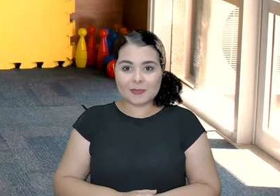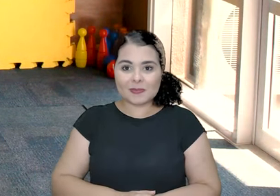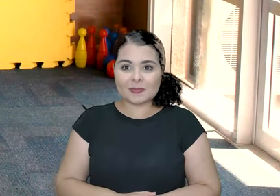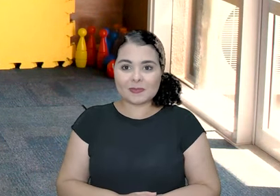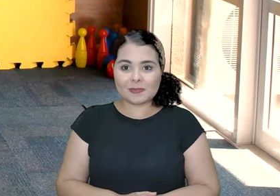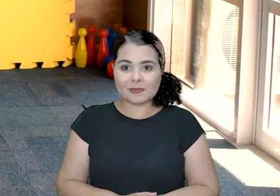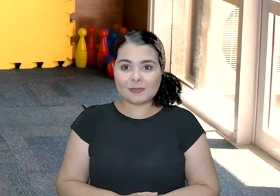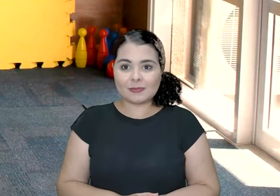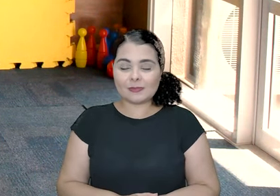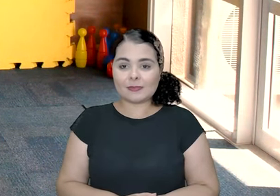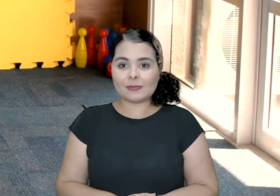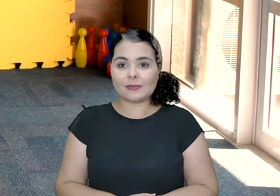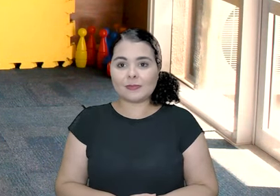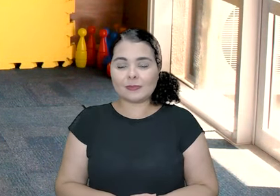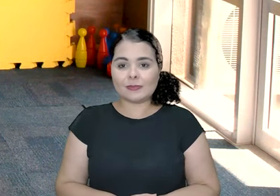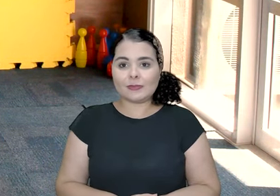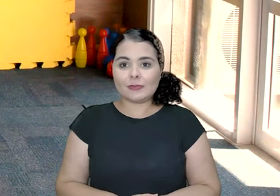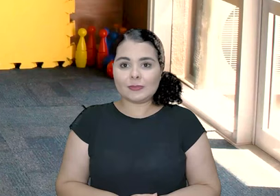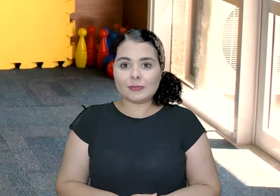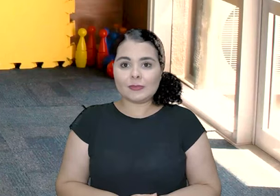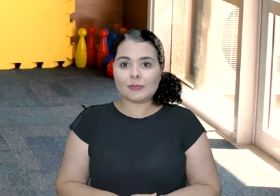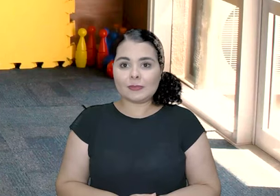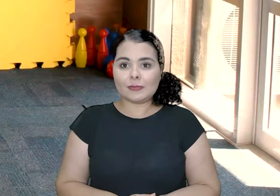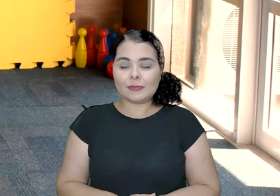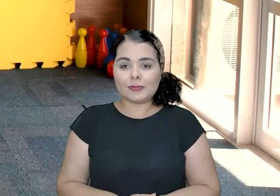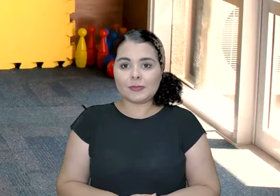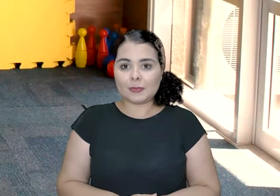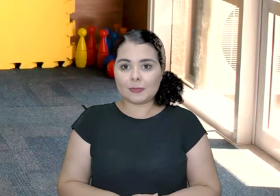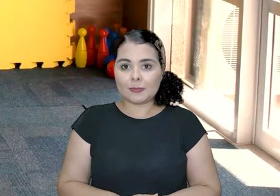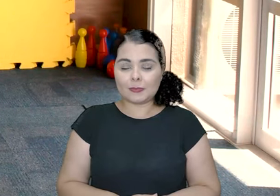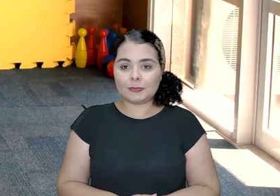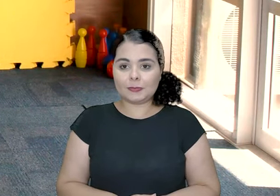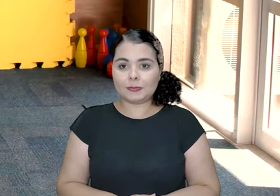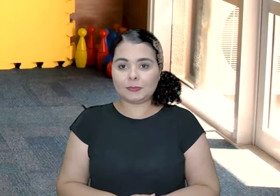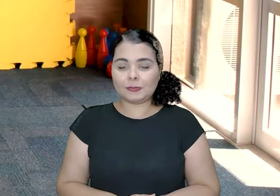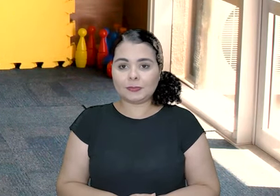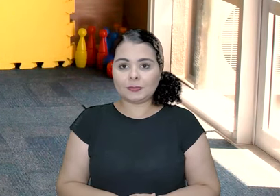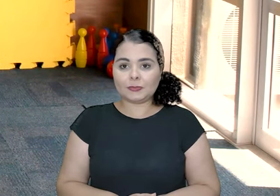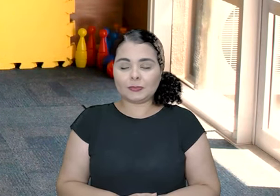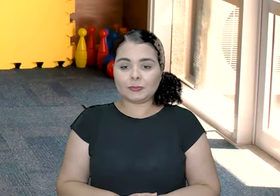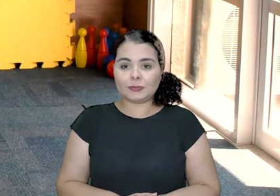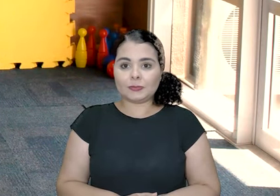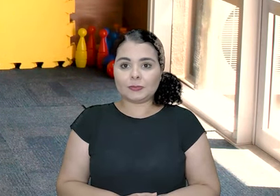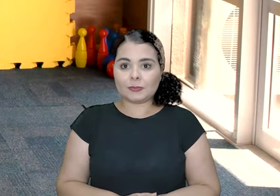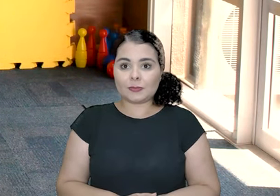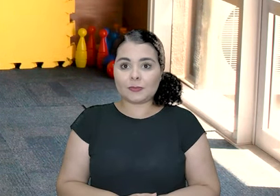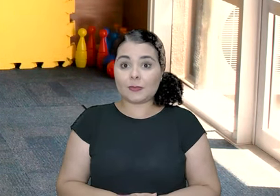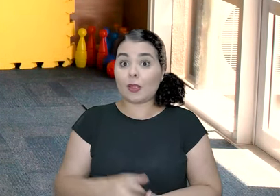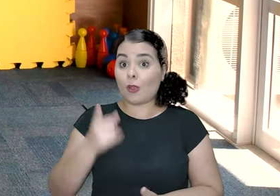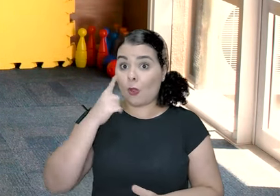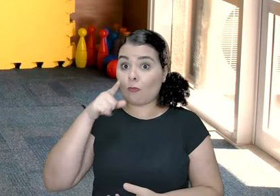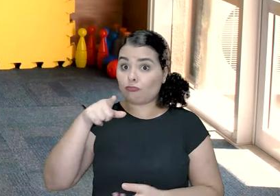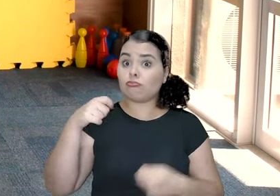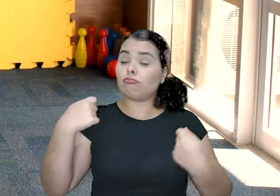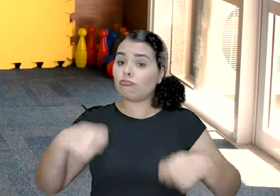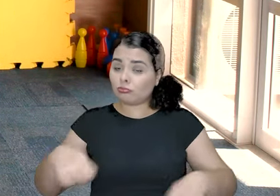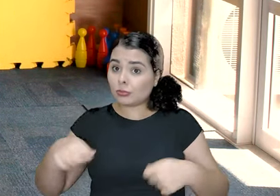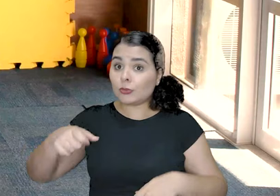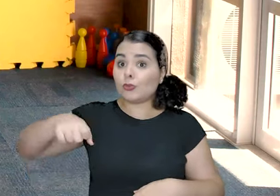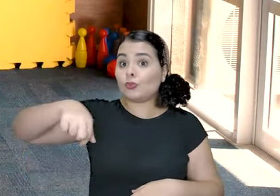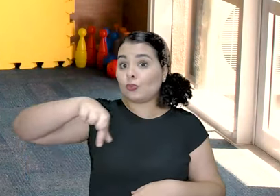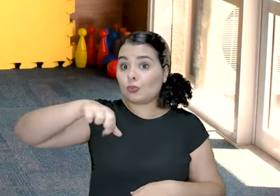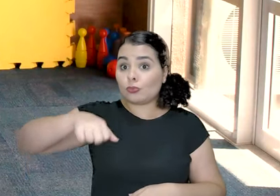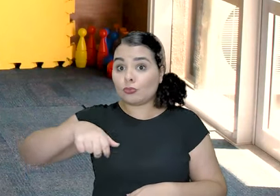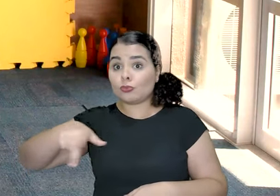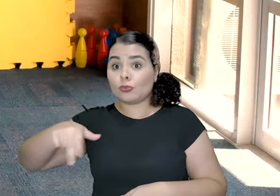Afasta. Chuta. Afasta. Cruza a perna aqui na frente, coloca o seu ritmo. Chuta